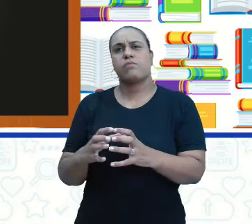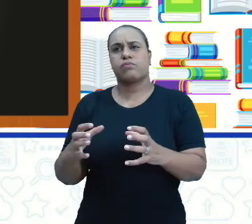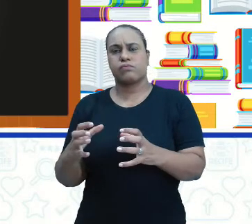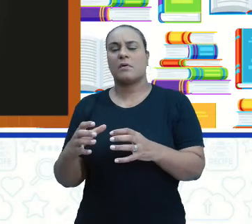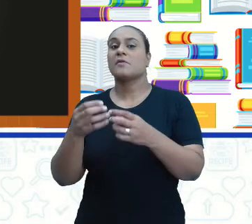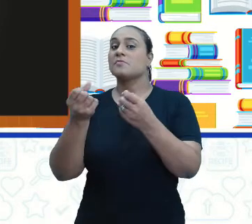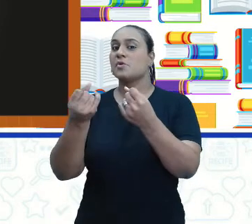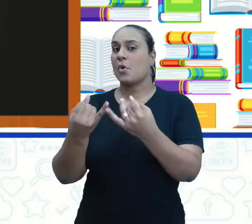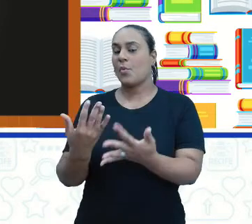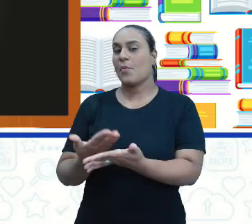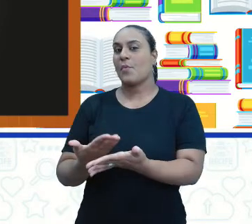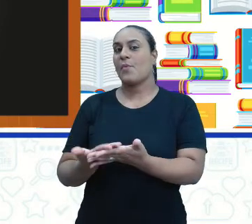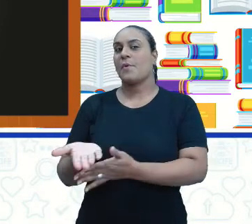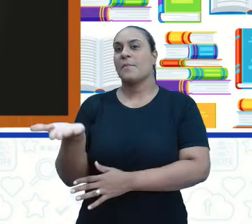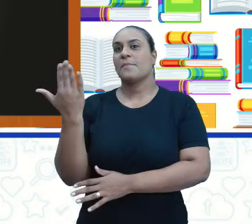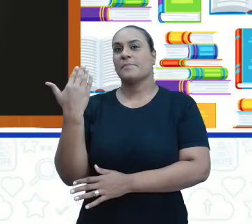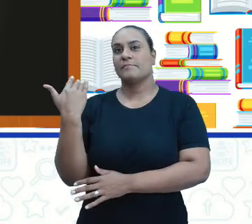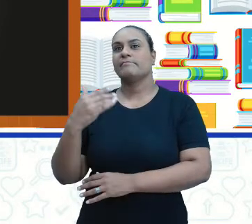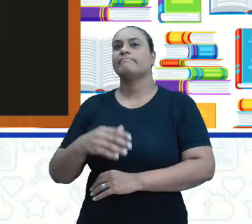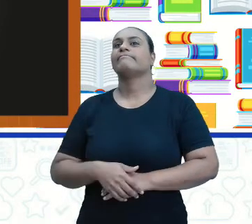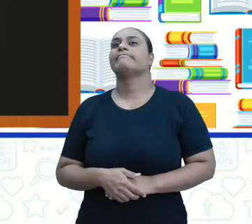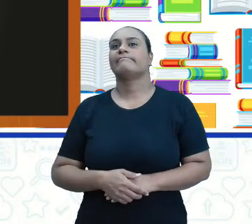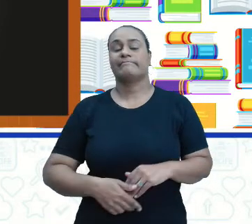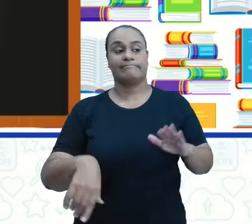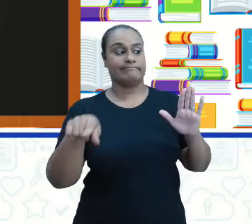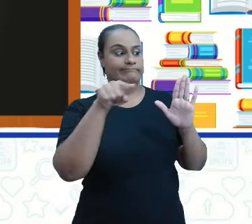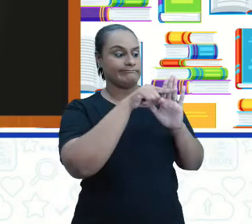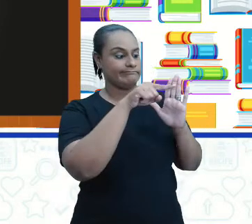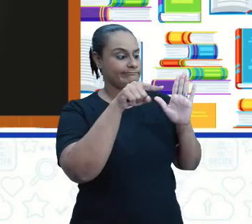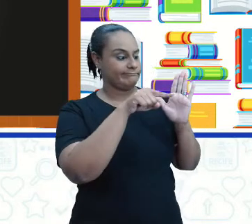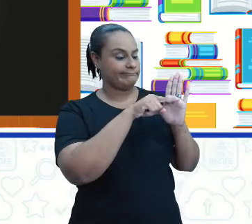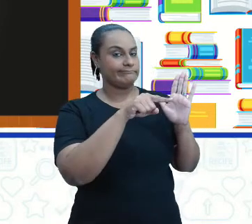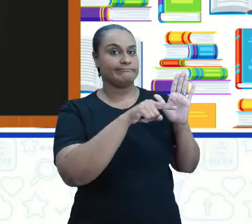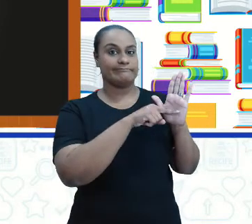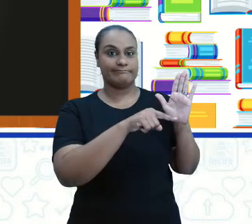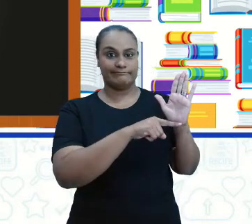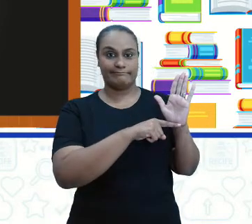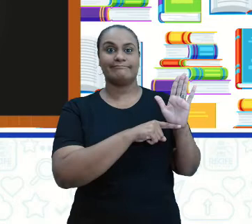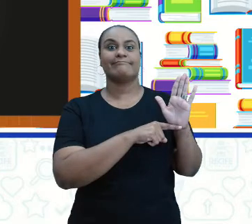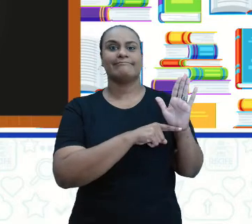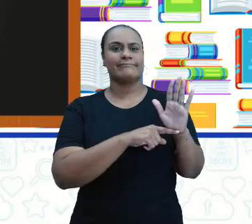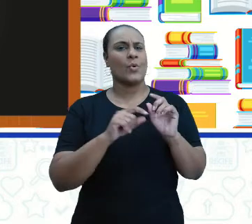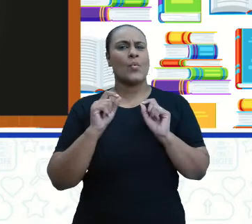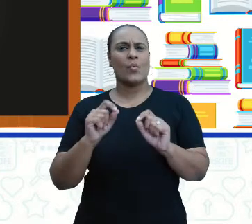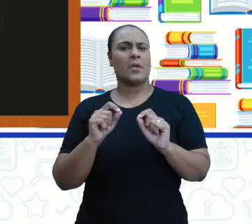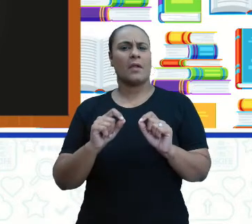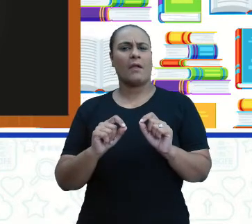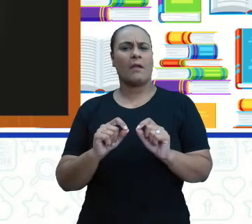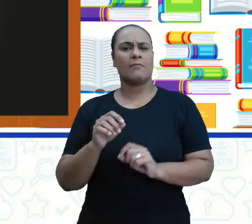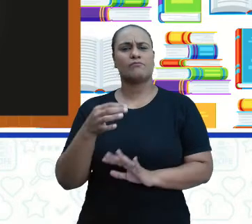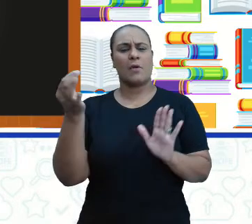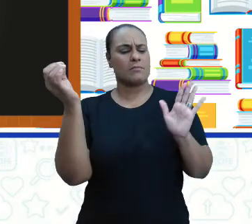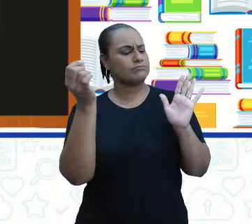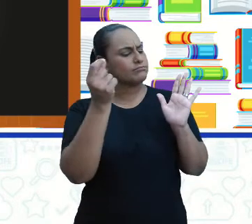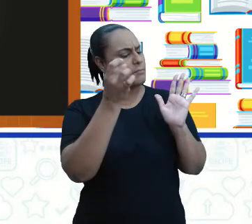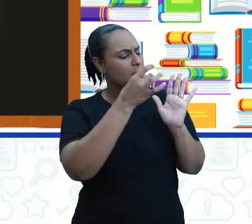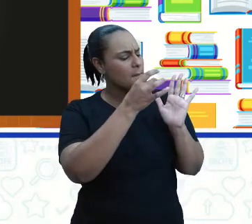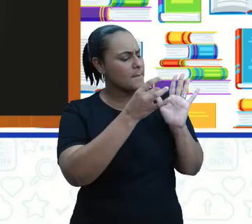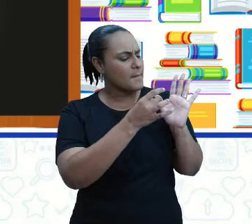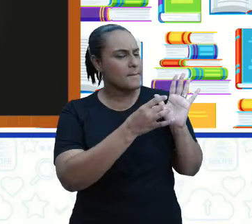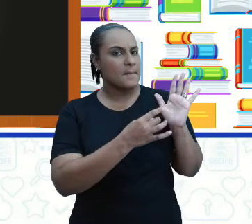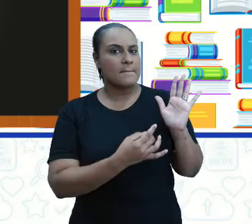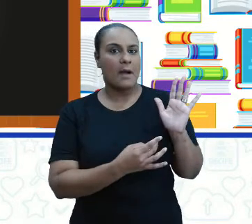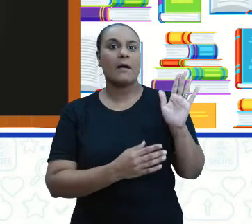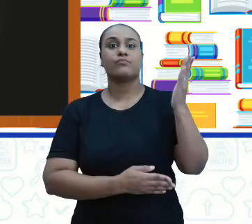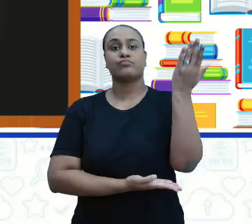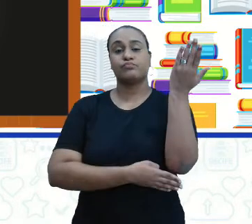na aula passada. Isótopos, isóbaros e isótonos. O que é cada uma dessas coisas, né? Os níveis